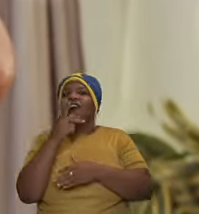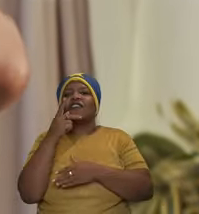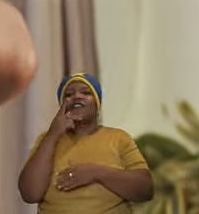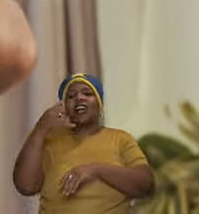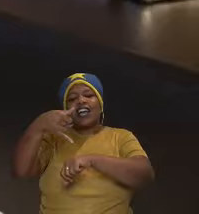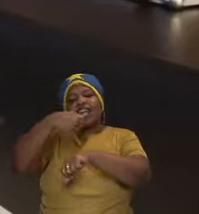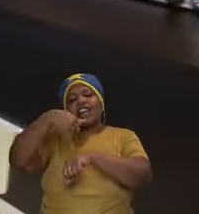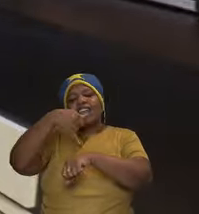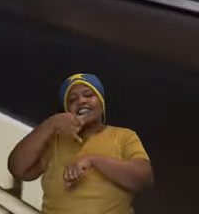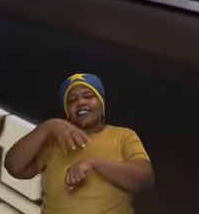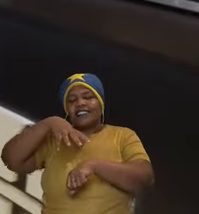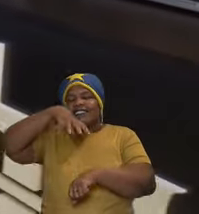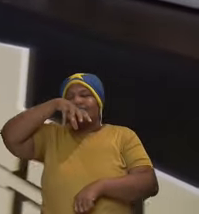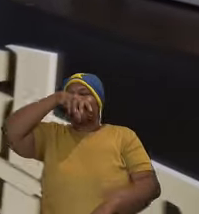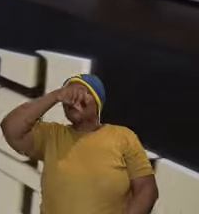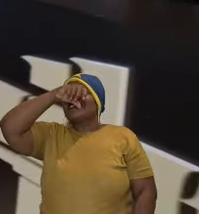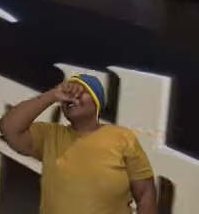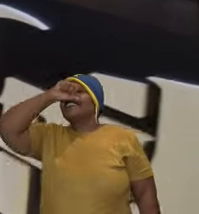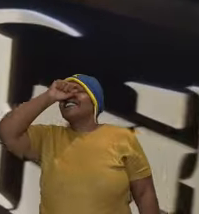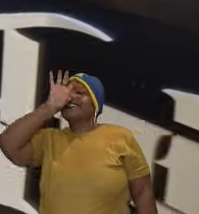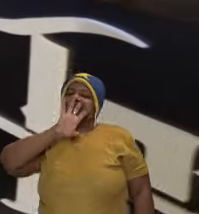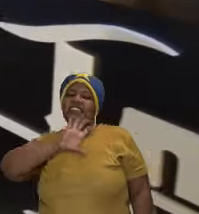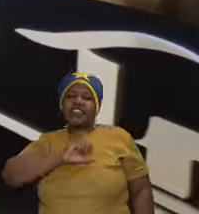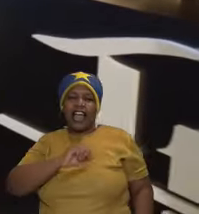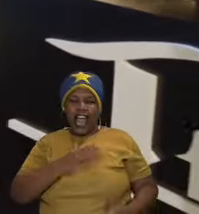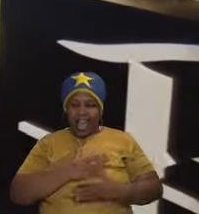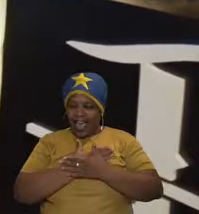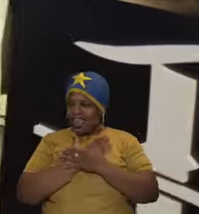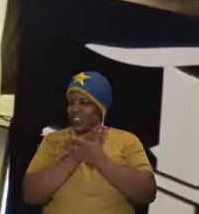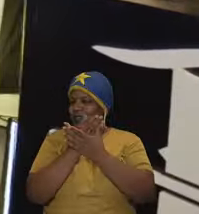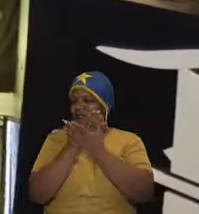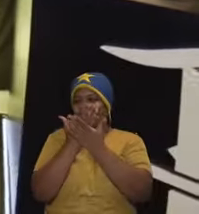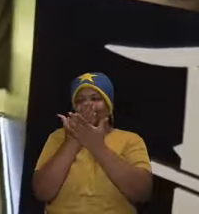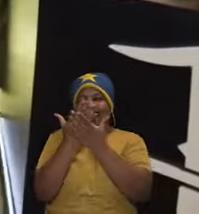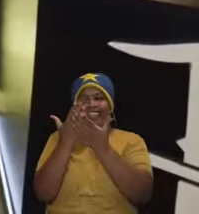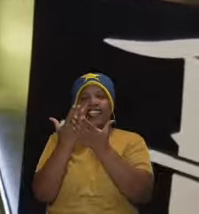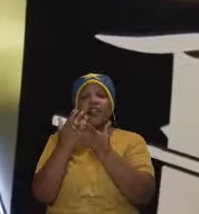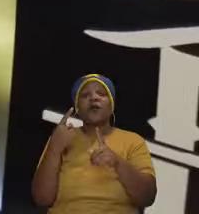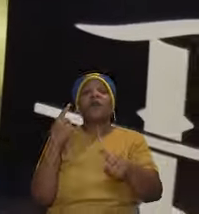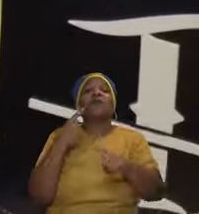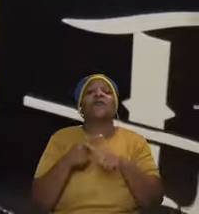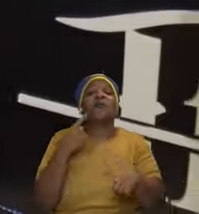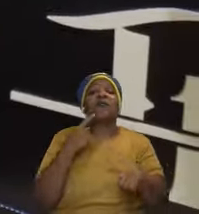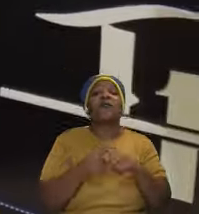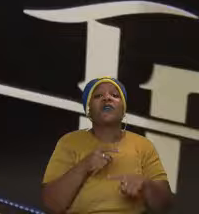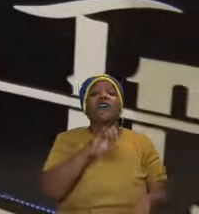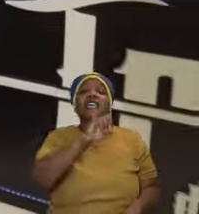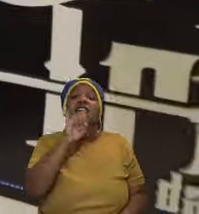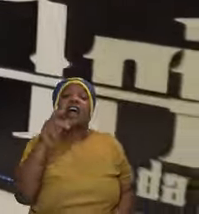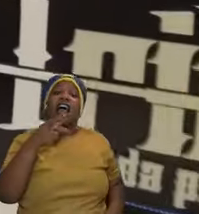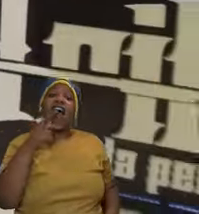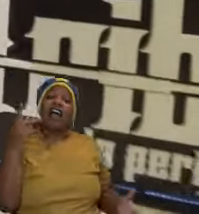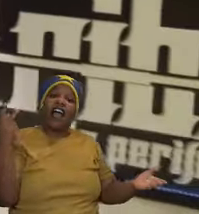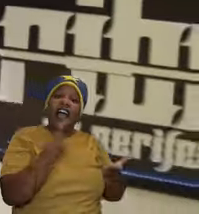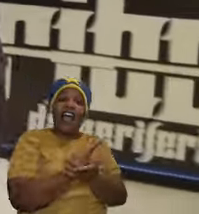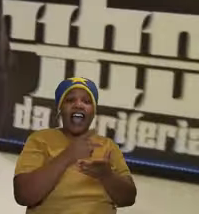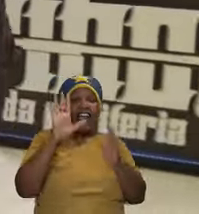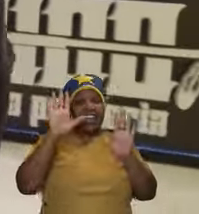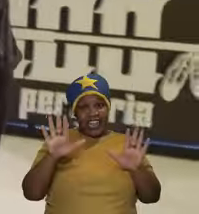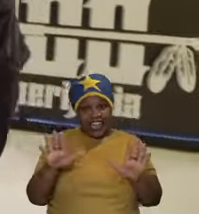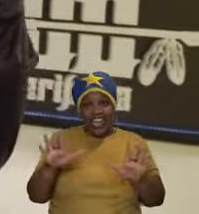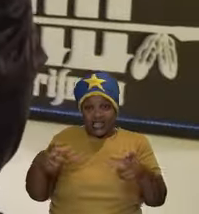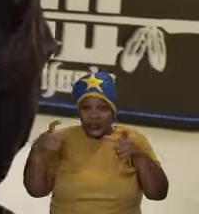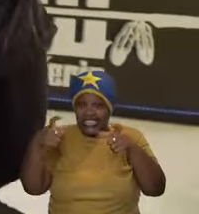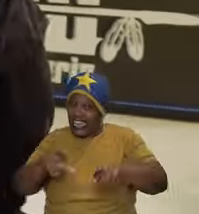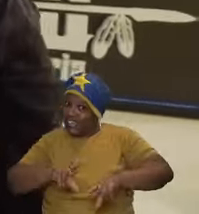essência. Ora vou. Não tem paixão desnecessária. Por quê? O que acontece em Narnia fica em